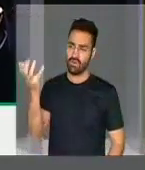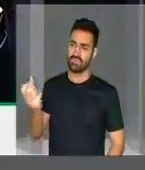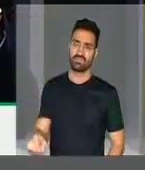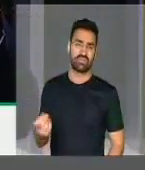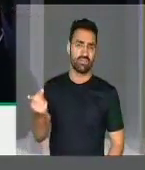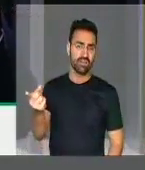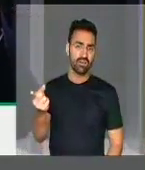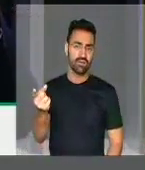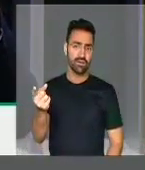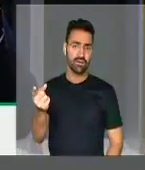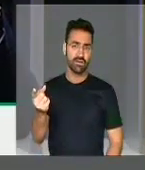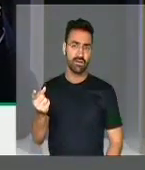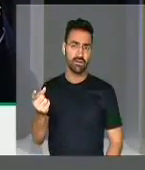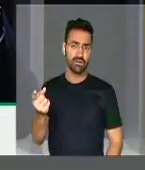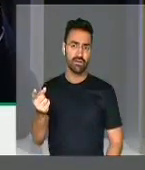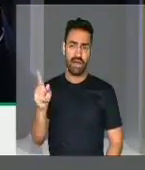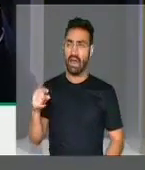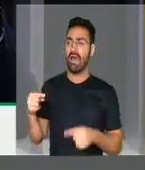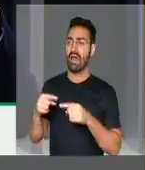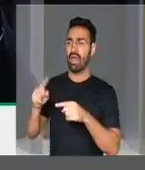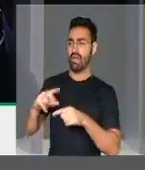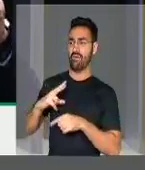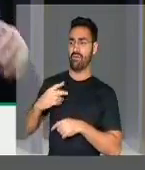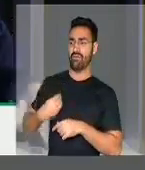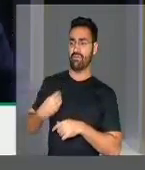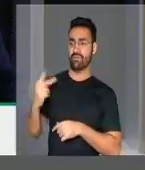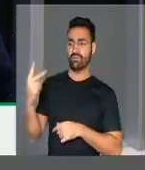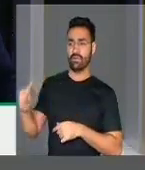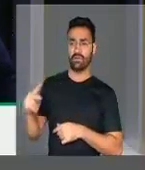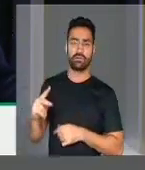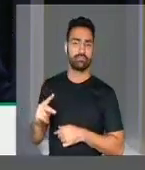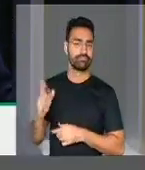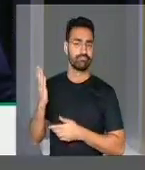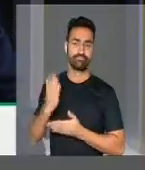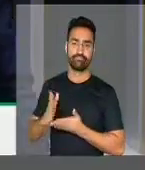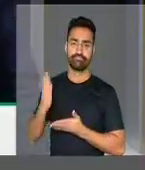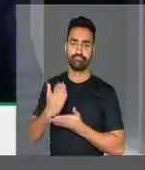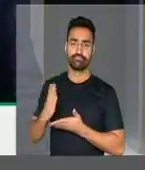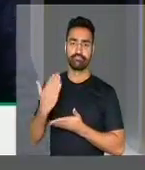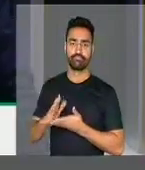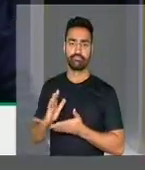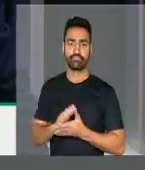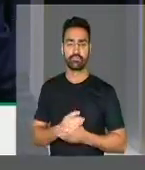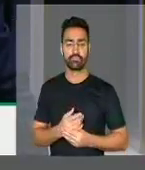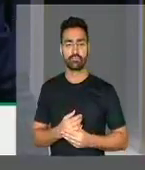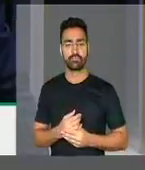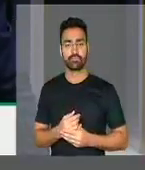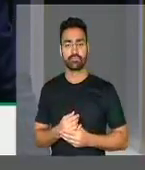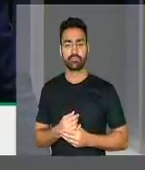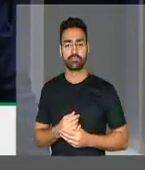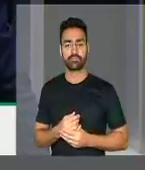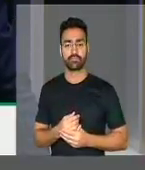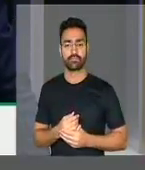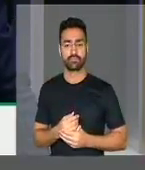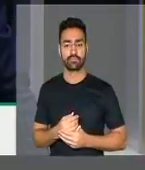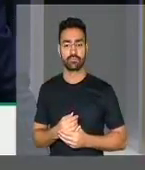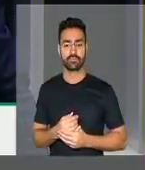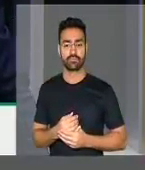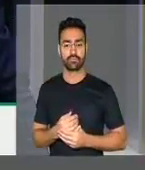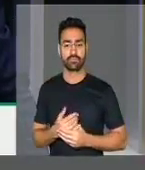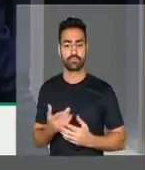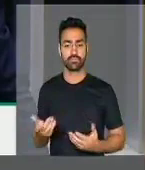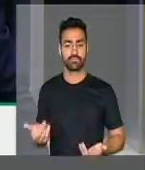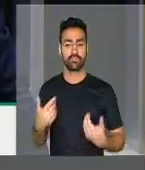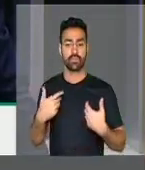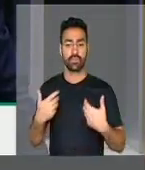como um ato da vida privada do milhão vac então eu queria dizer que parabenizar